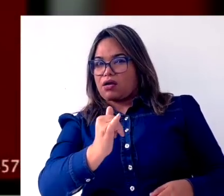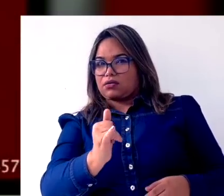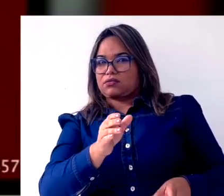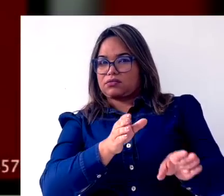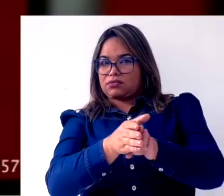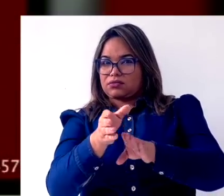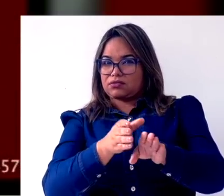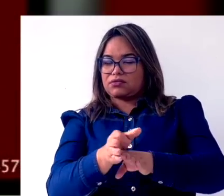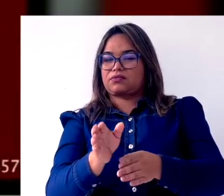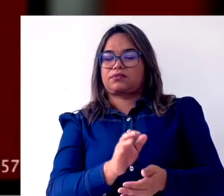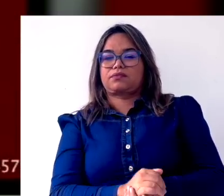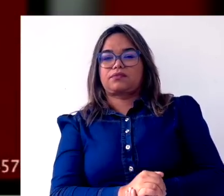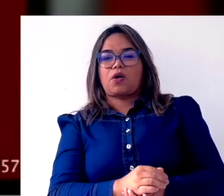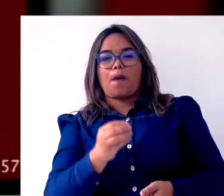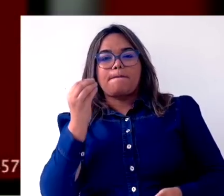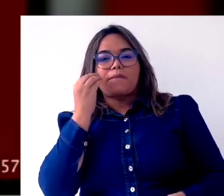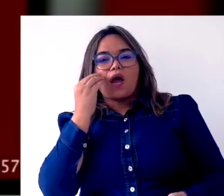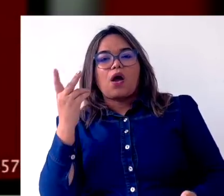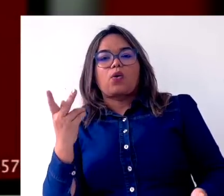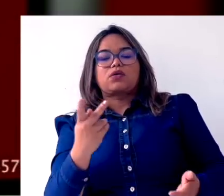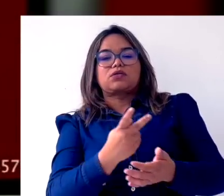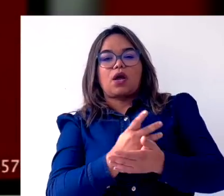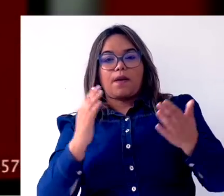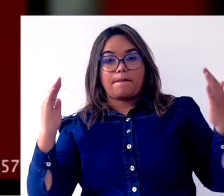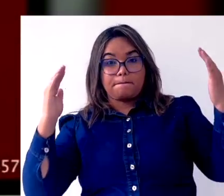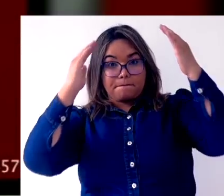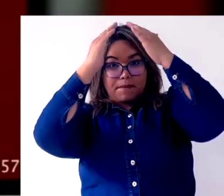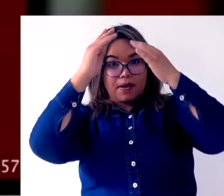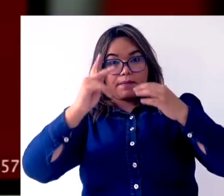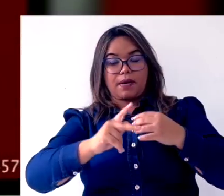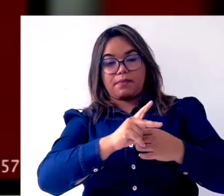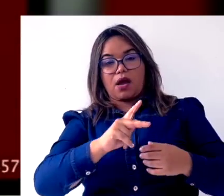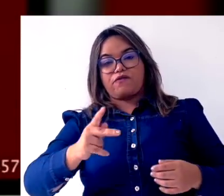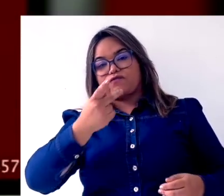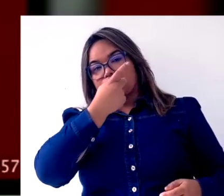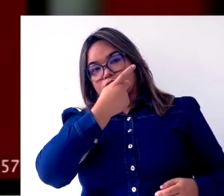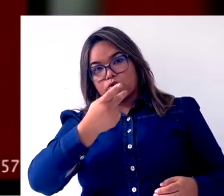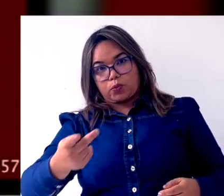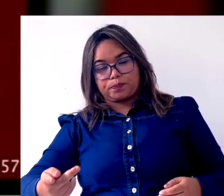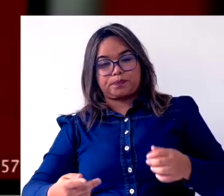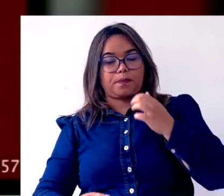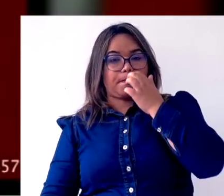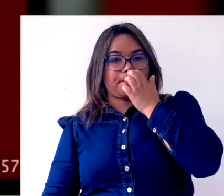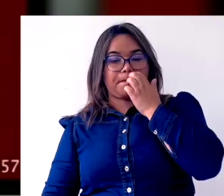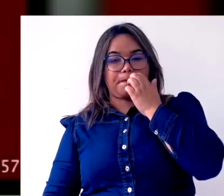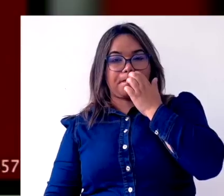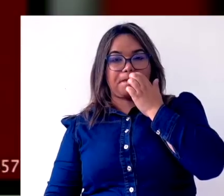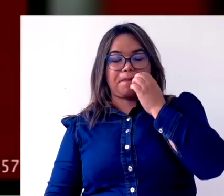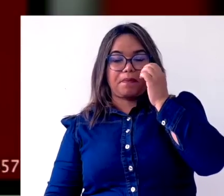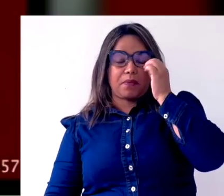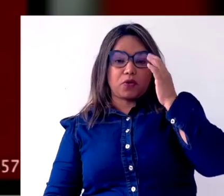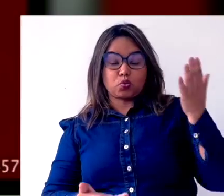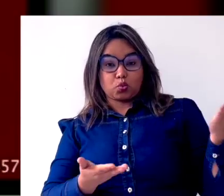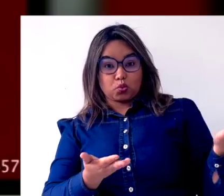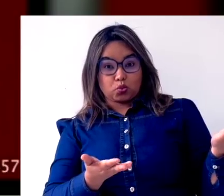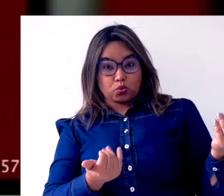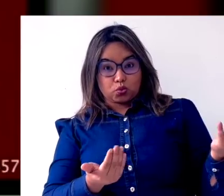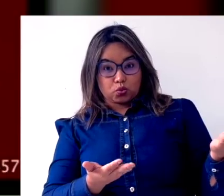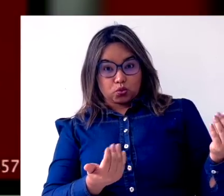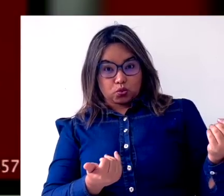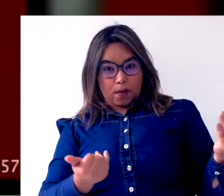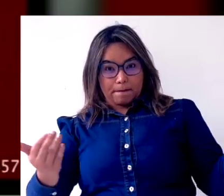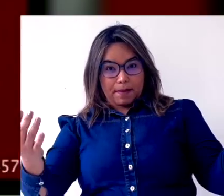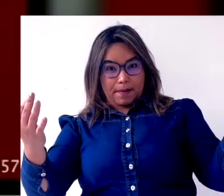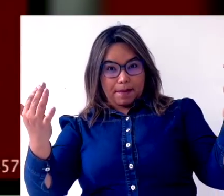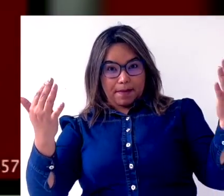quando o Papa fez uma visita a St. Louis. E os jovens encheram toda a Câmara. E